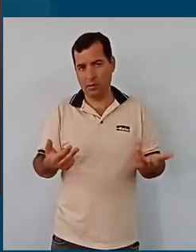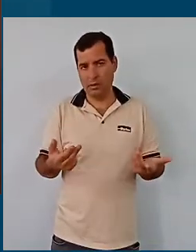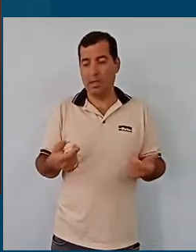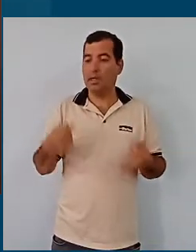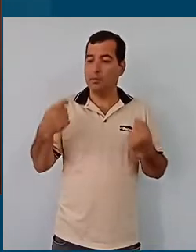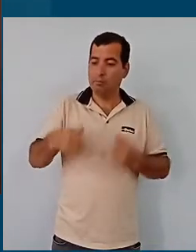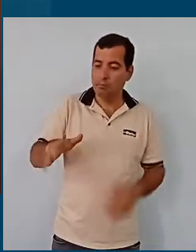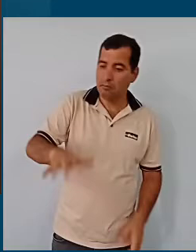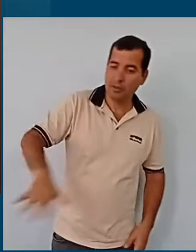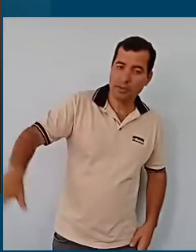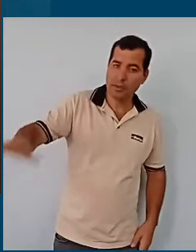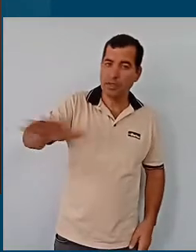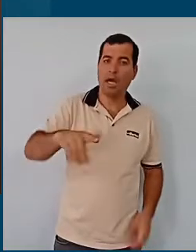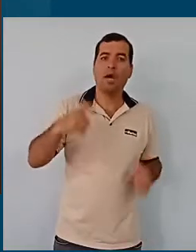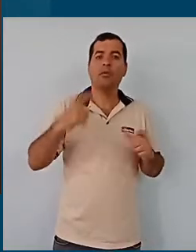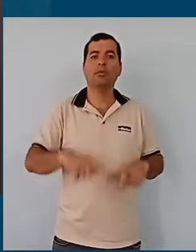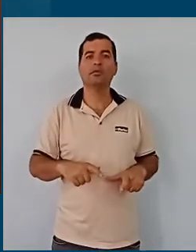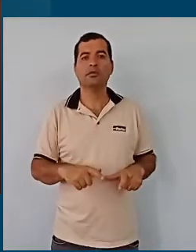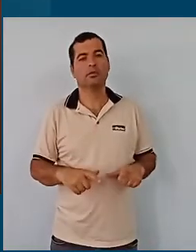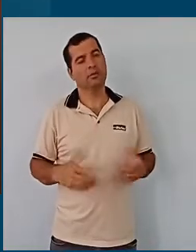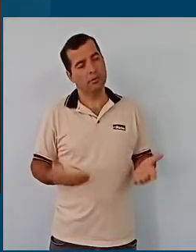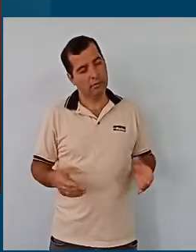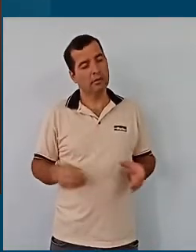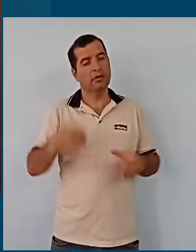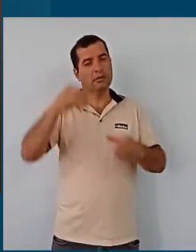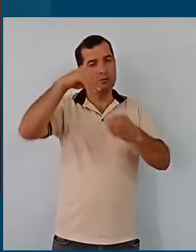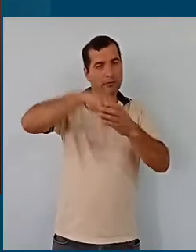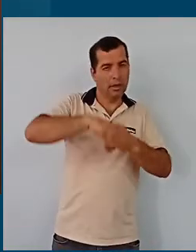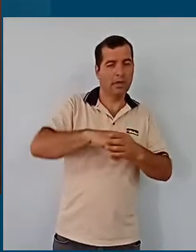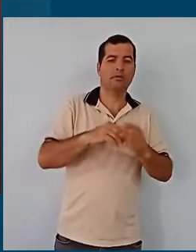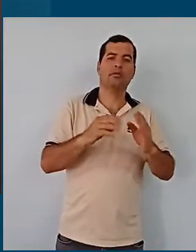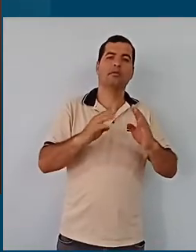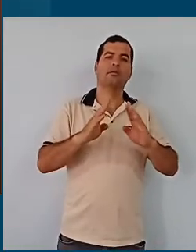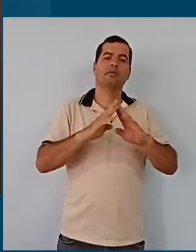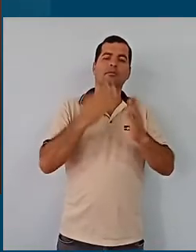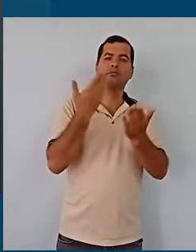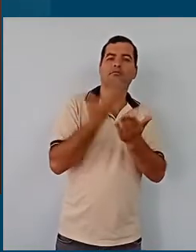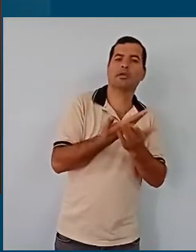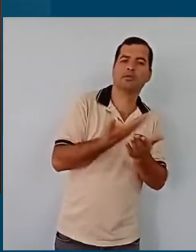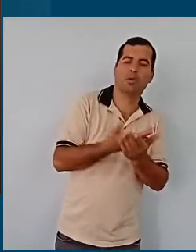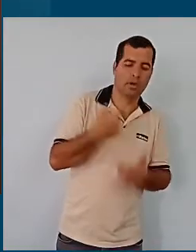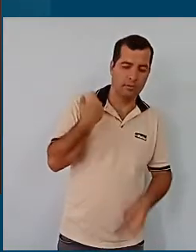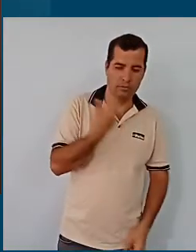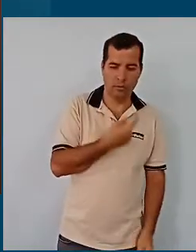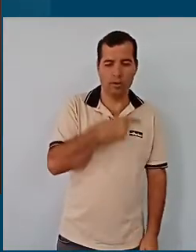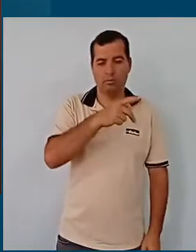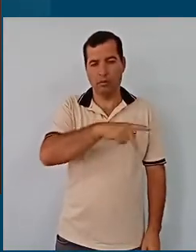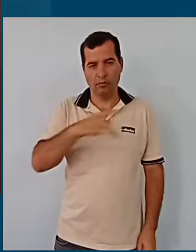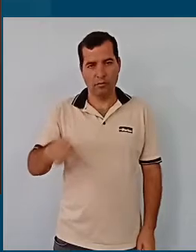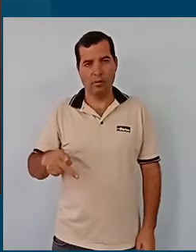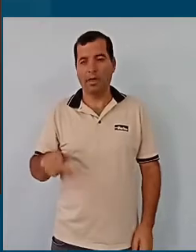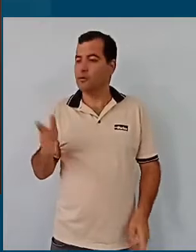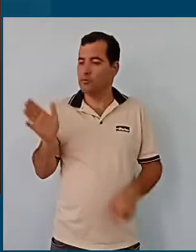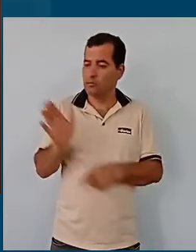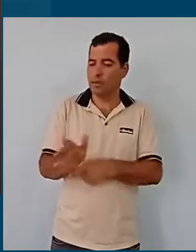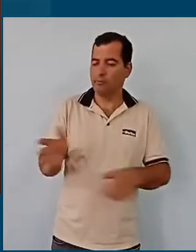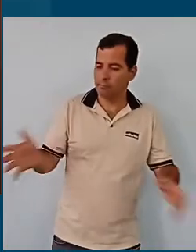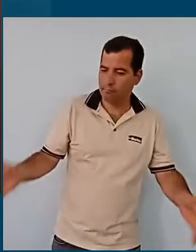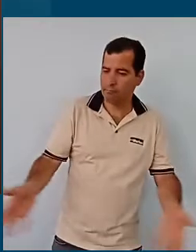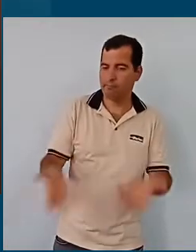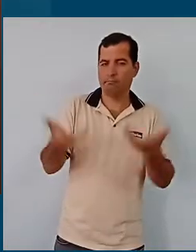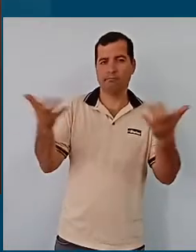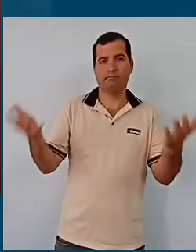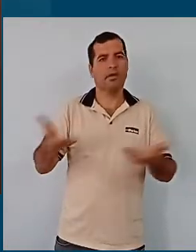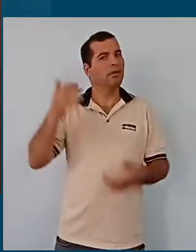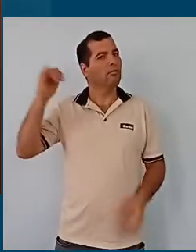fazer tudo isso na escola. E é o nosso papel criar contextos, criar situações onde tudo isso possa ser exercido,